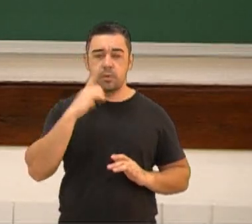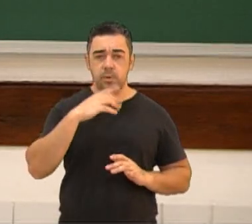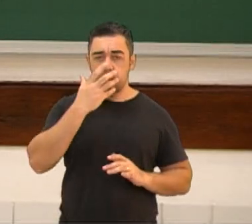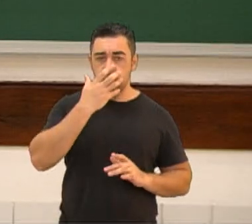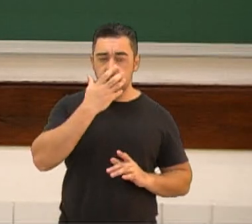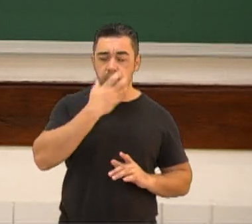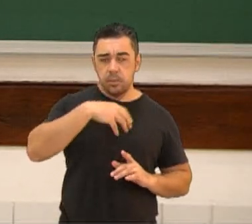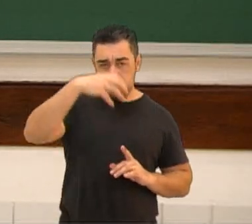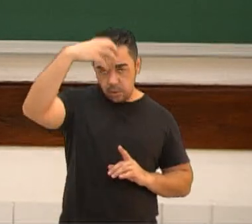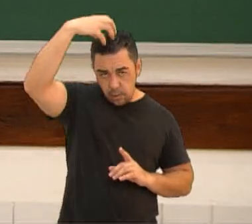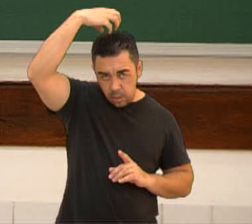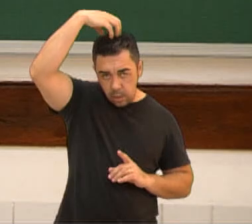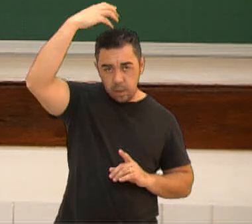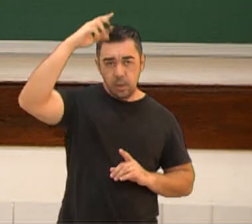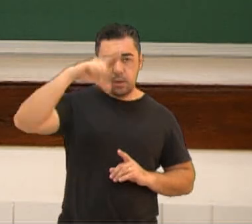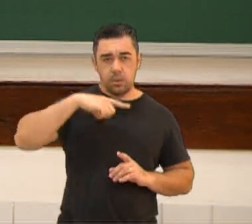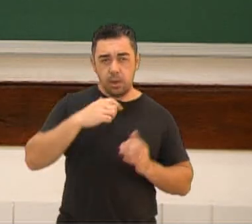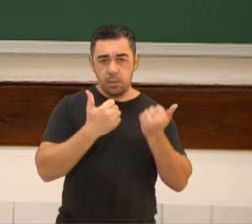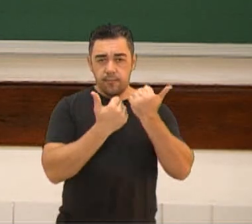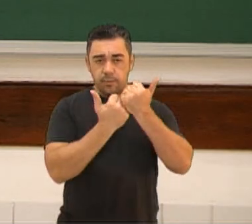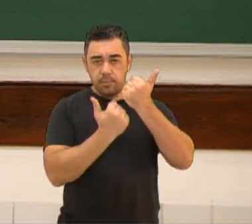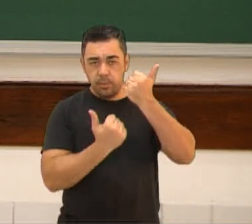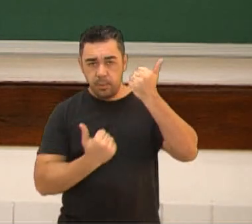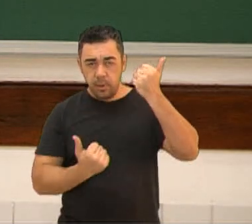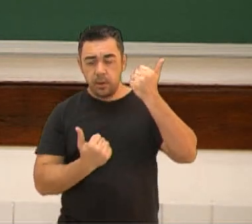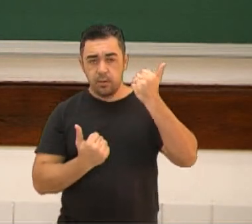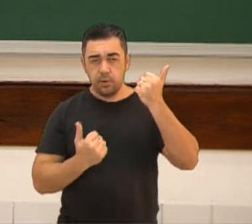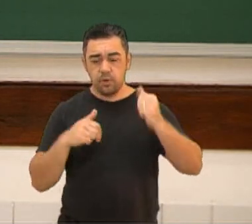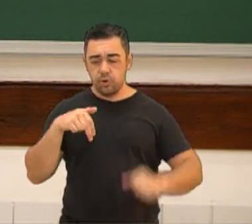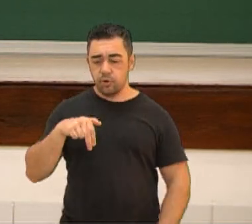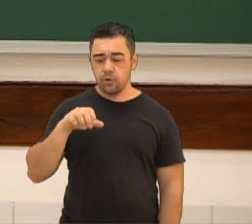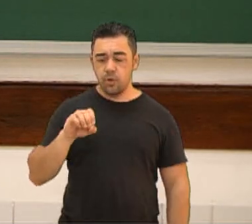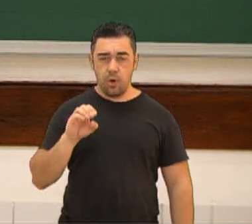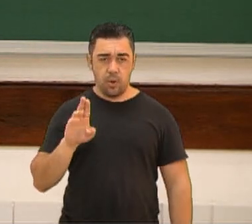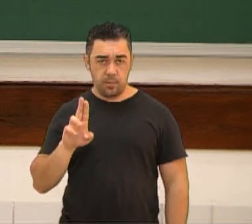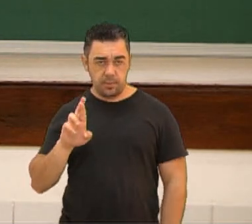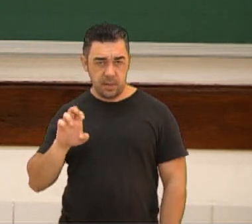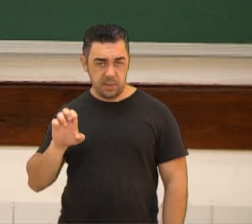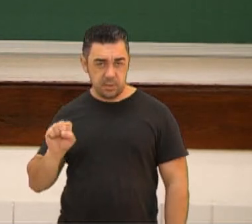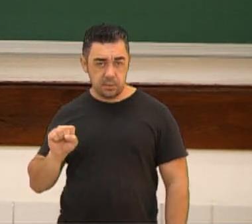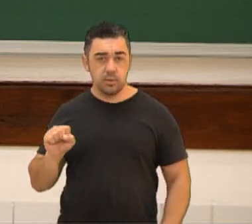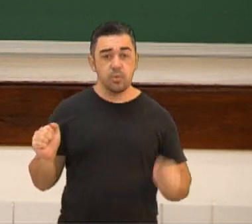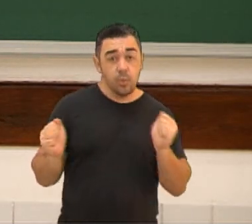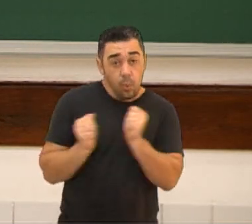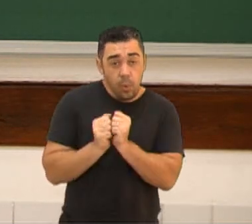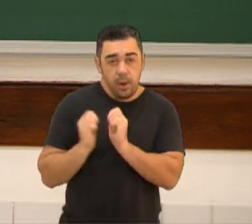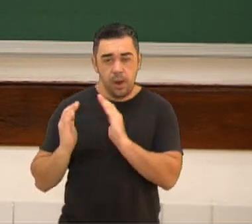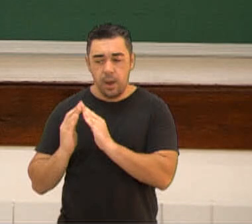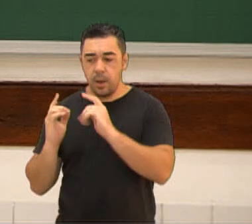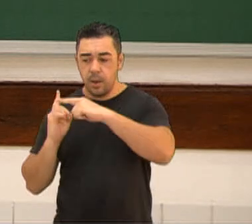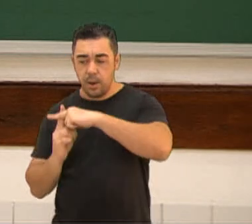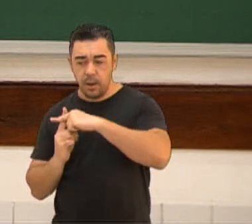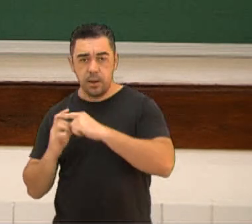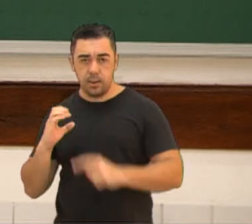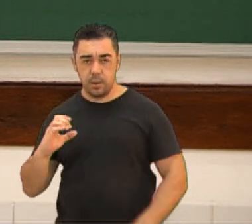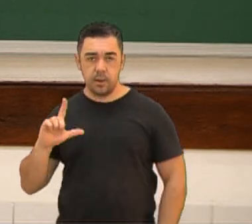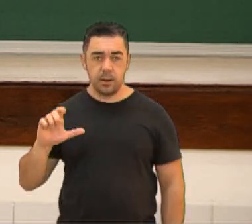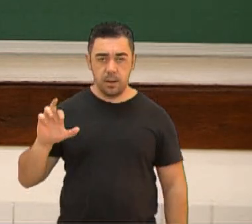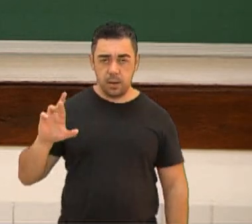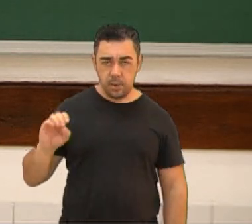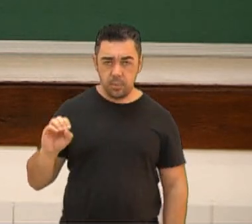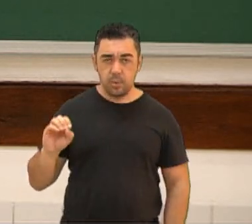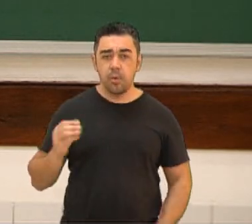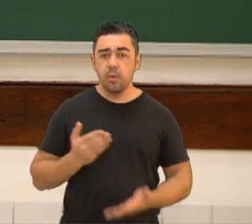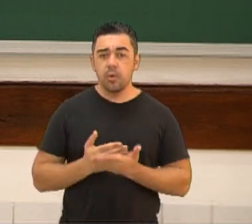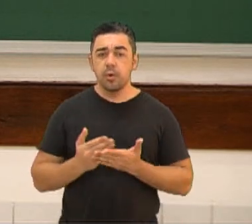uma posição importante na sociedade, e o clero, eles vão começar, de certa maneira, a perder um pouco do seu